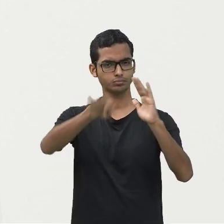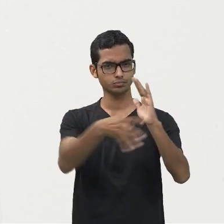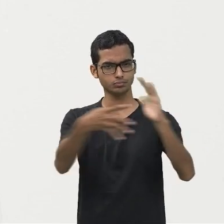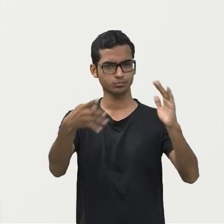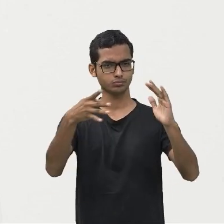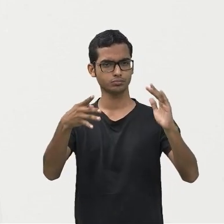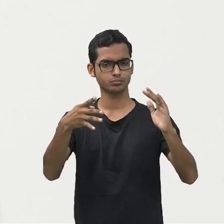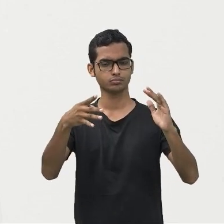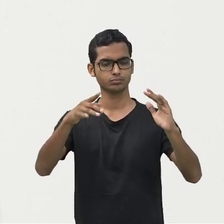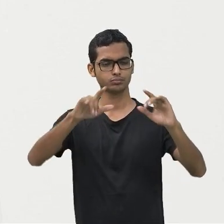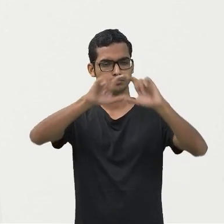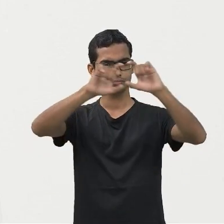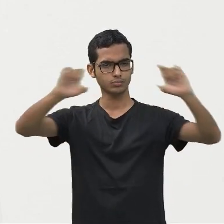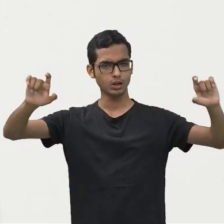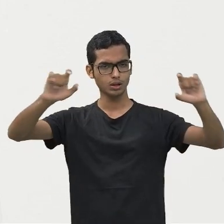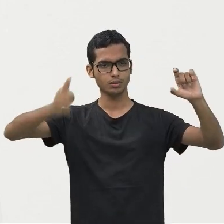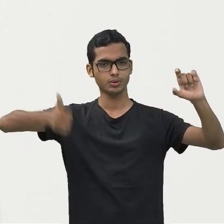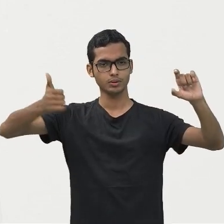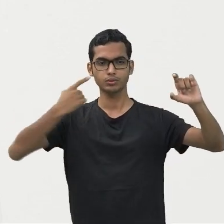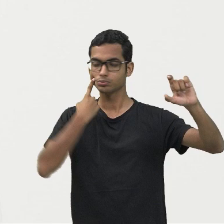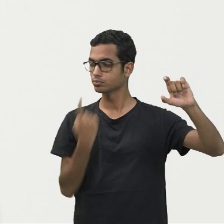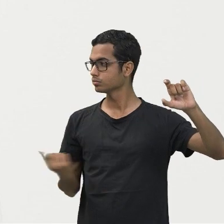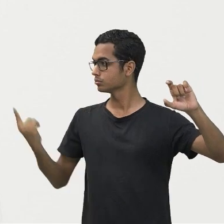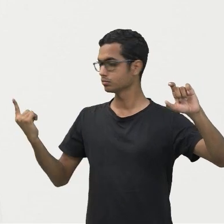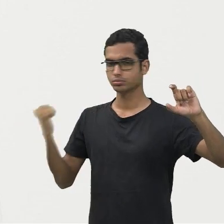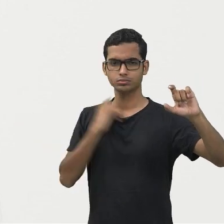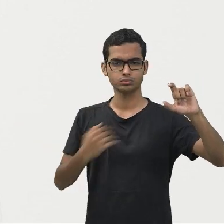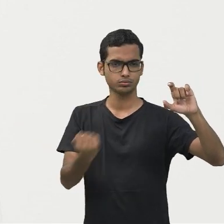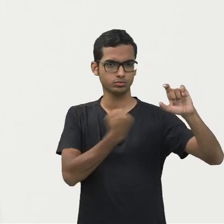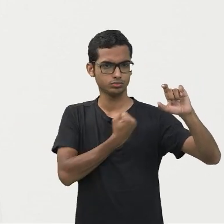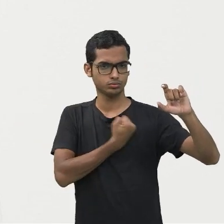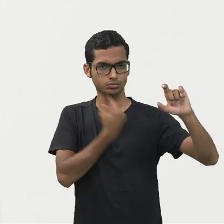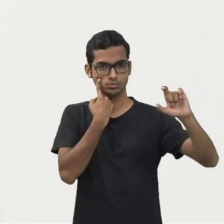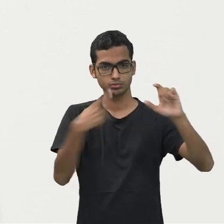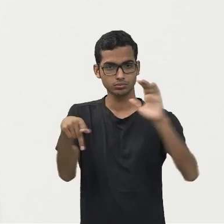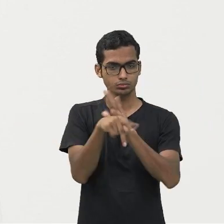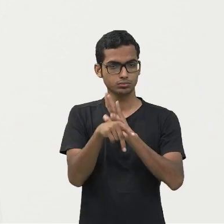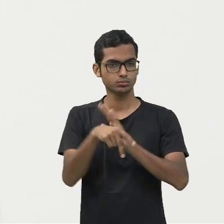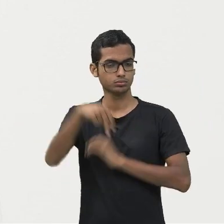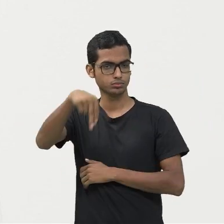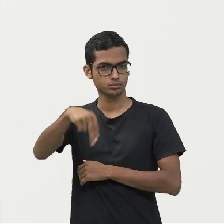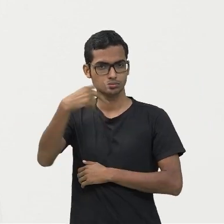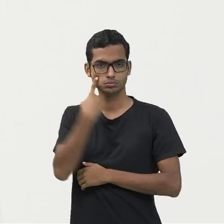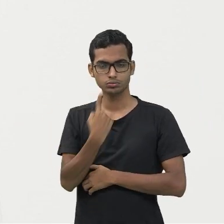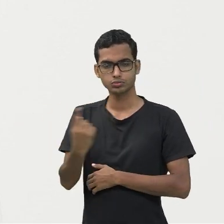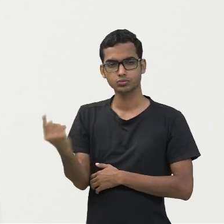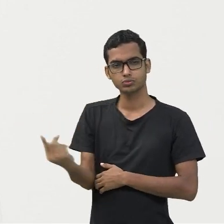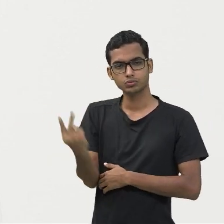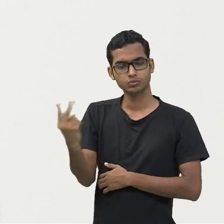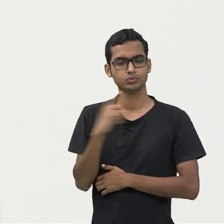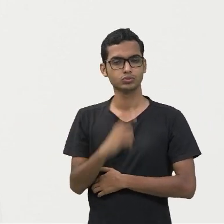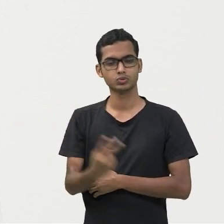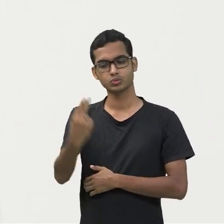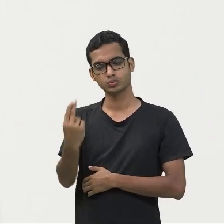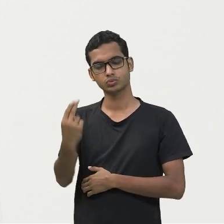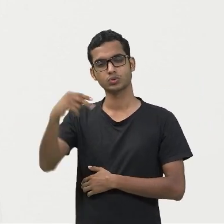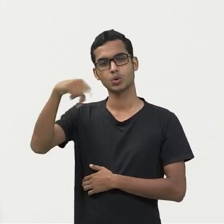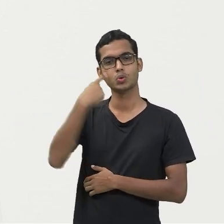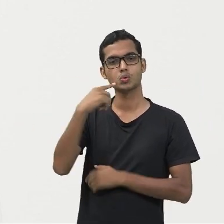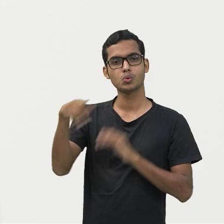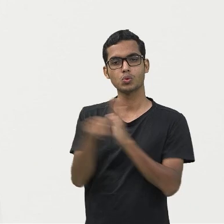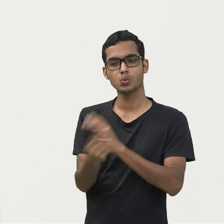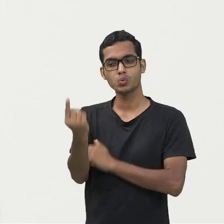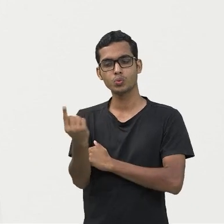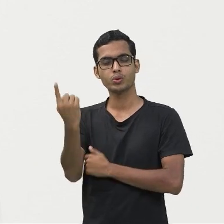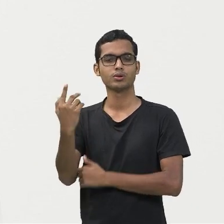isso aqui, ó. Esse aqui são os números do meu n. Então, se eu usar o 1 como n, né? Ou o n igual a